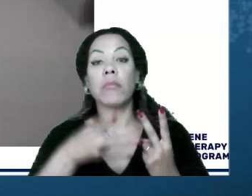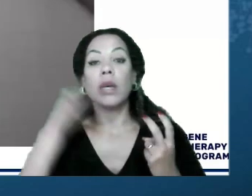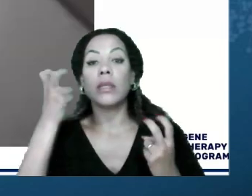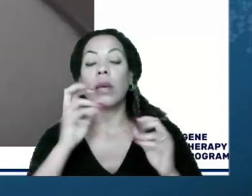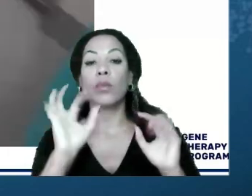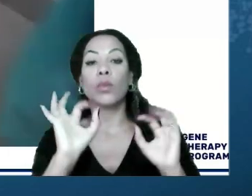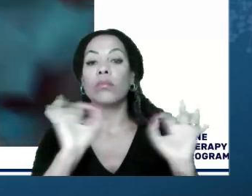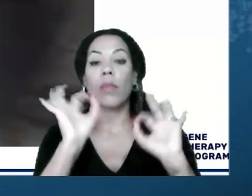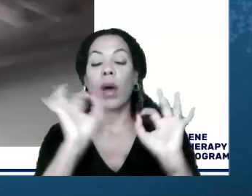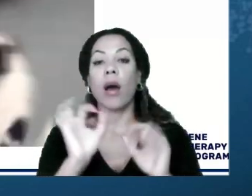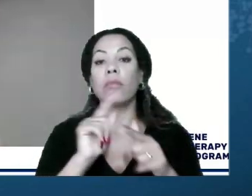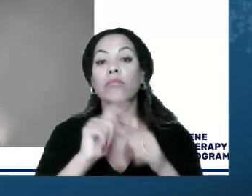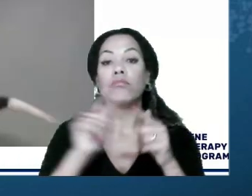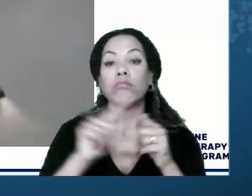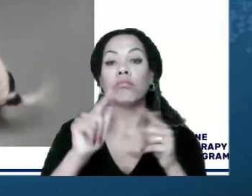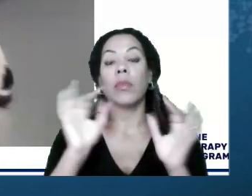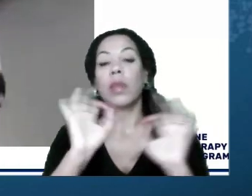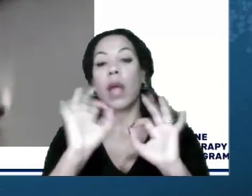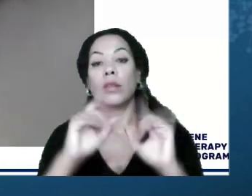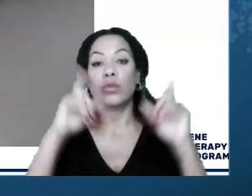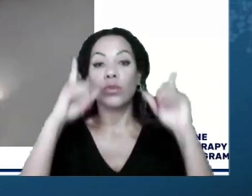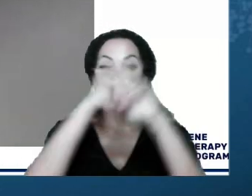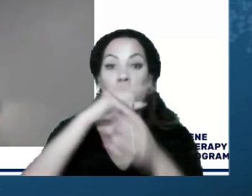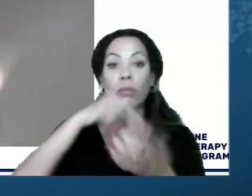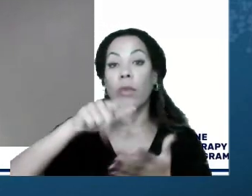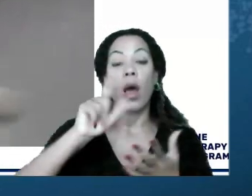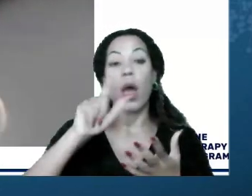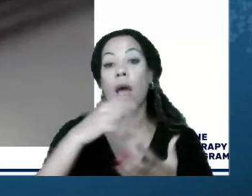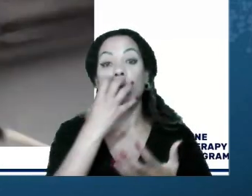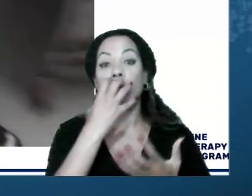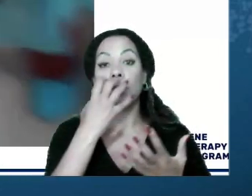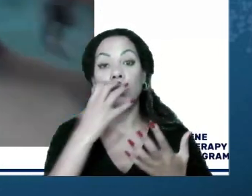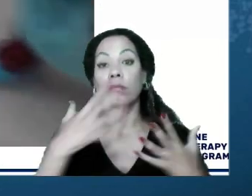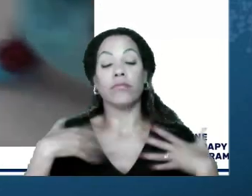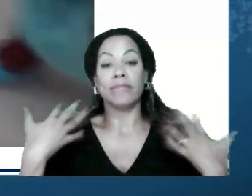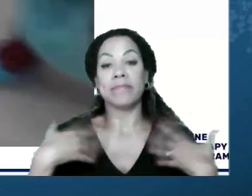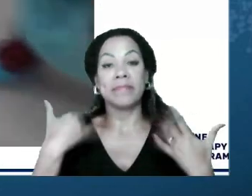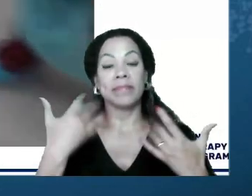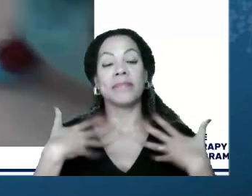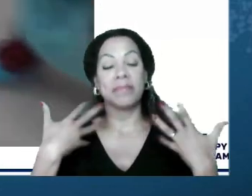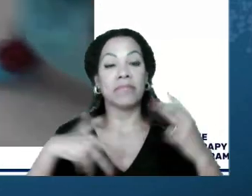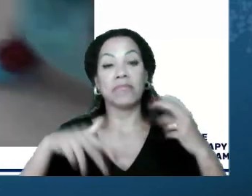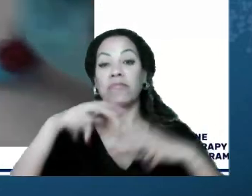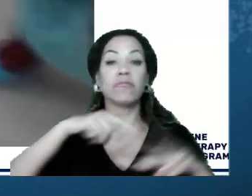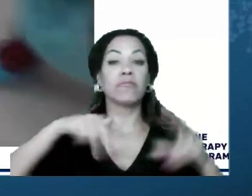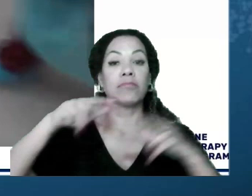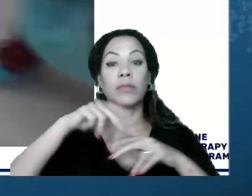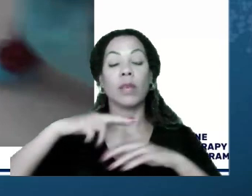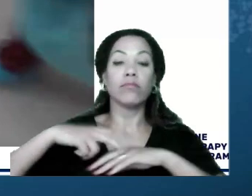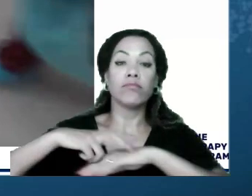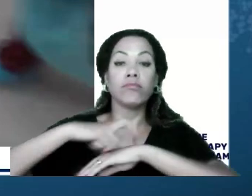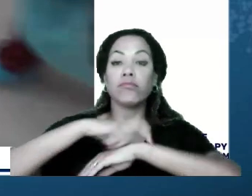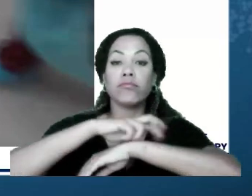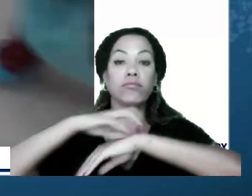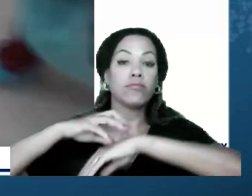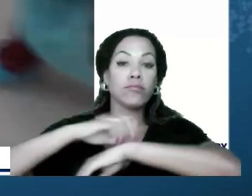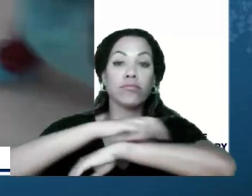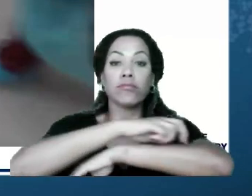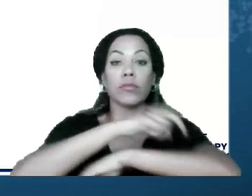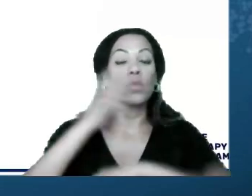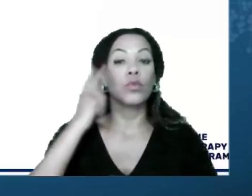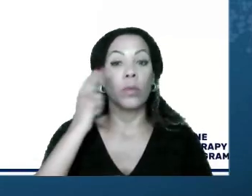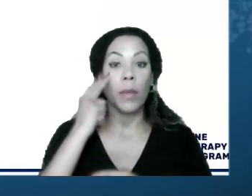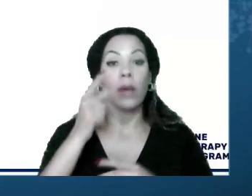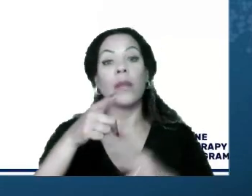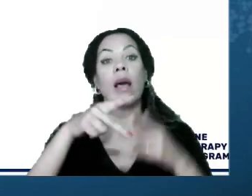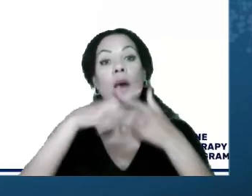nenhuma disfunção motora e é um cachorrinho muito vibrante e alegre. Então você vê uma correção